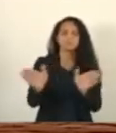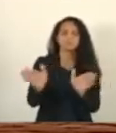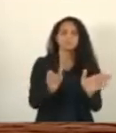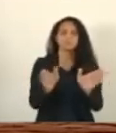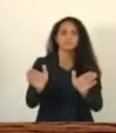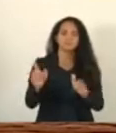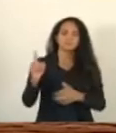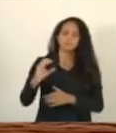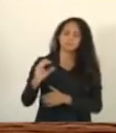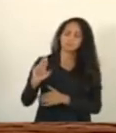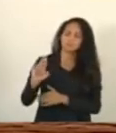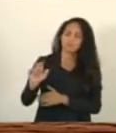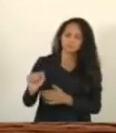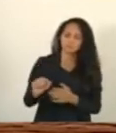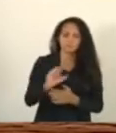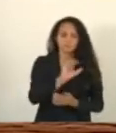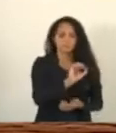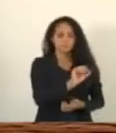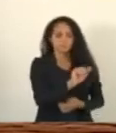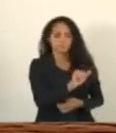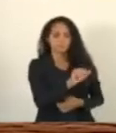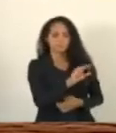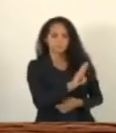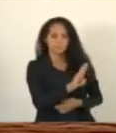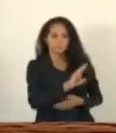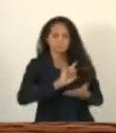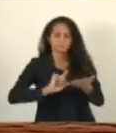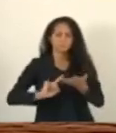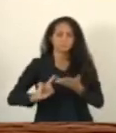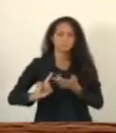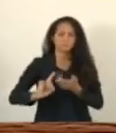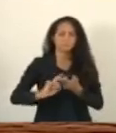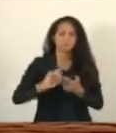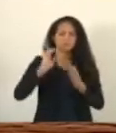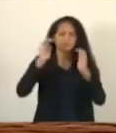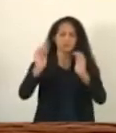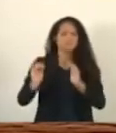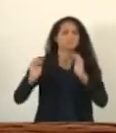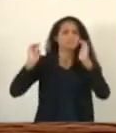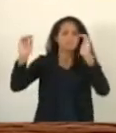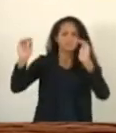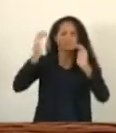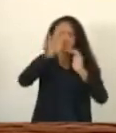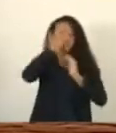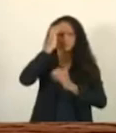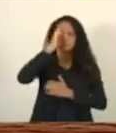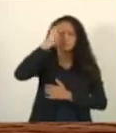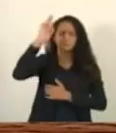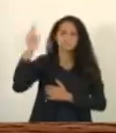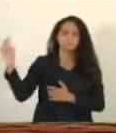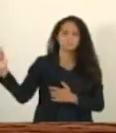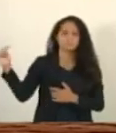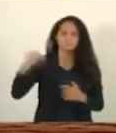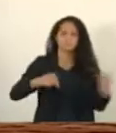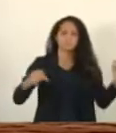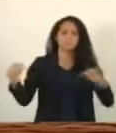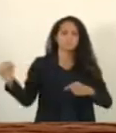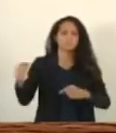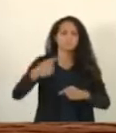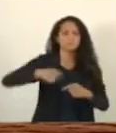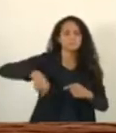aqui o CREA, a OAB e várias autoridades, no sentido de que é preciso que